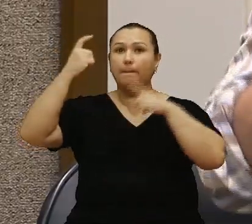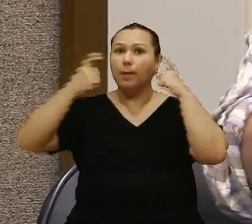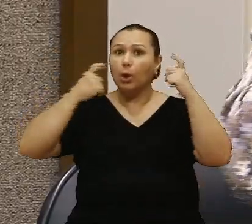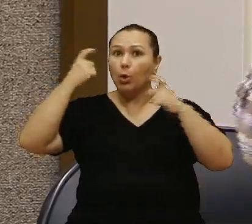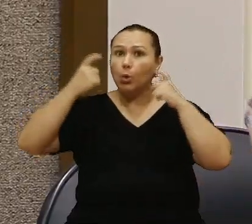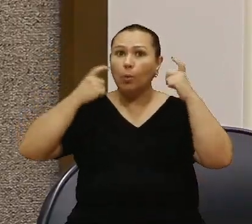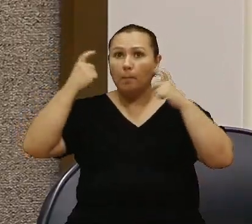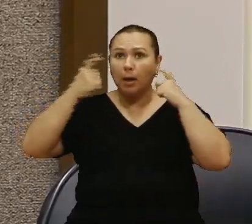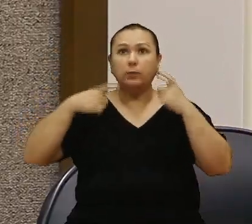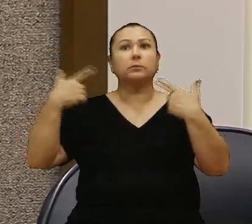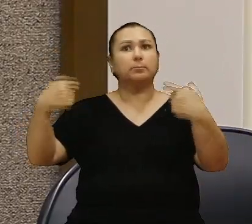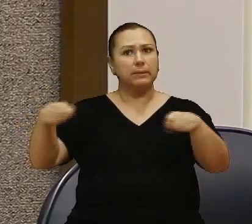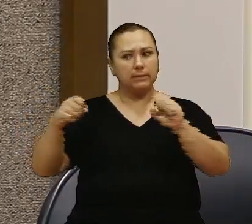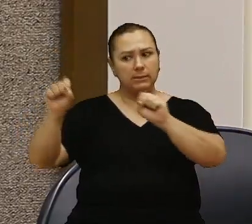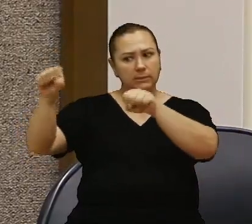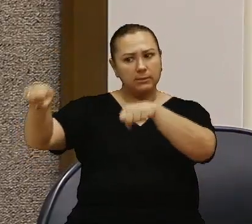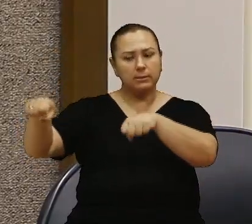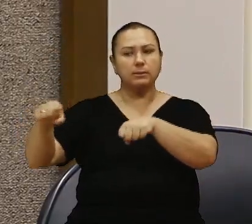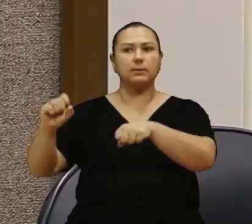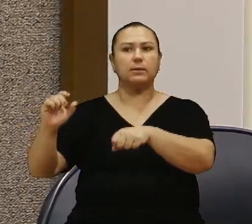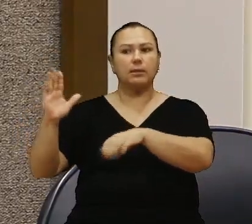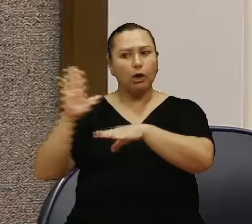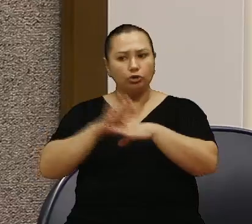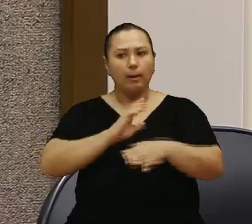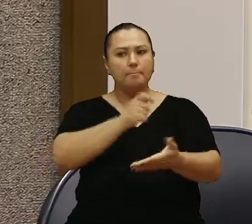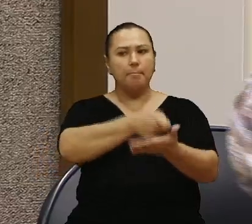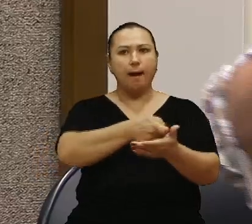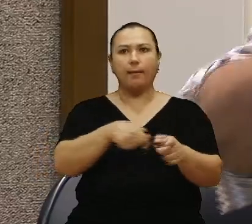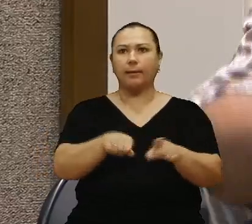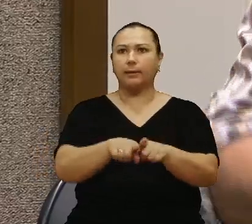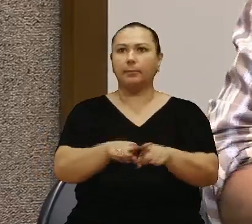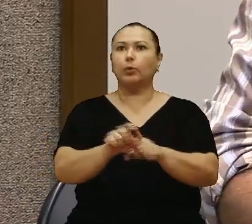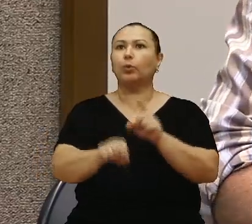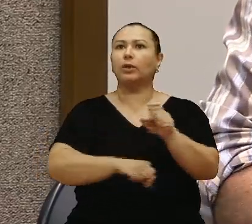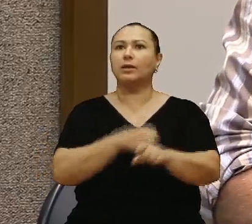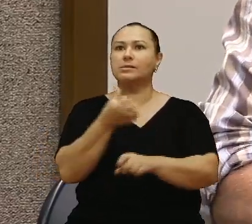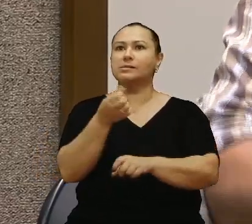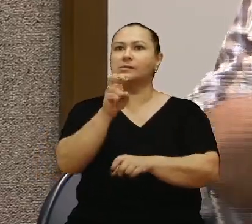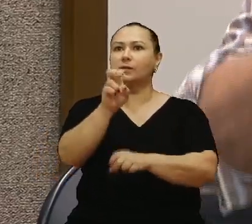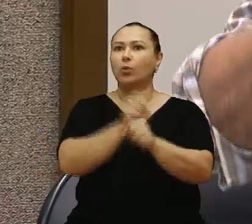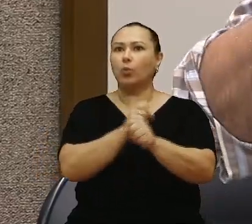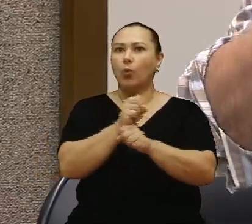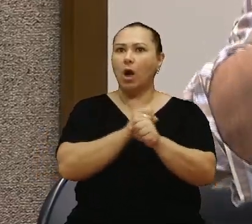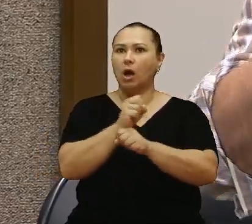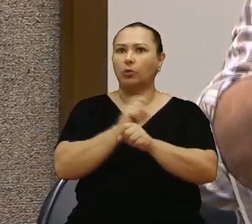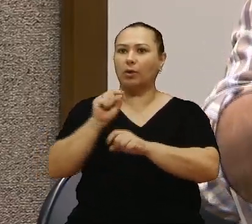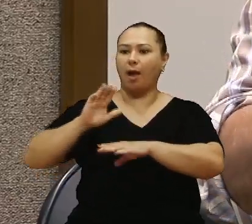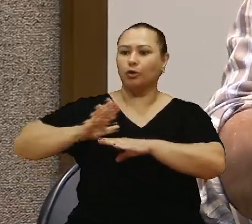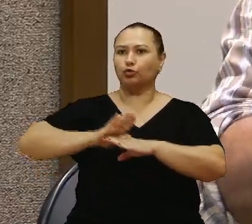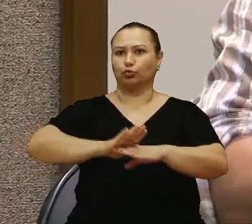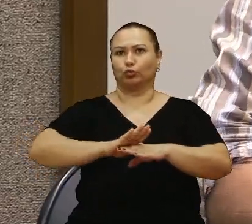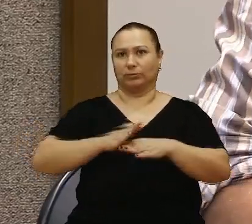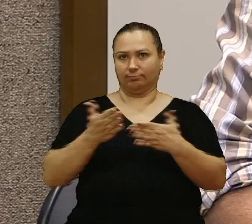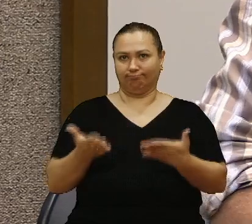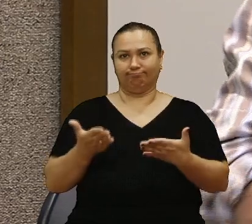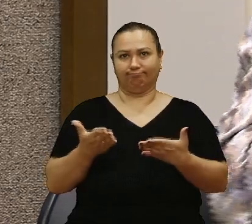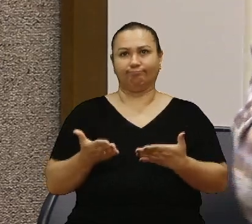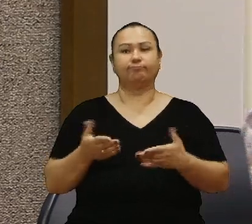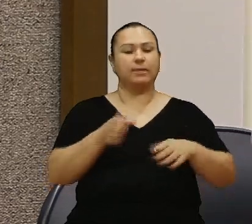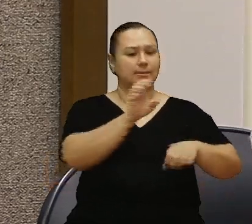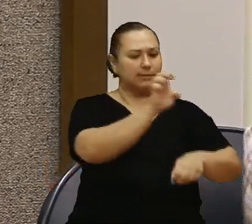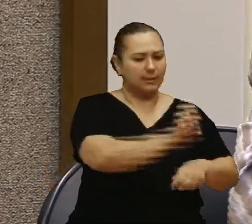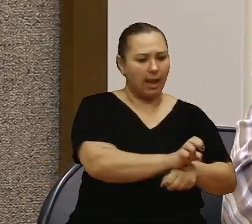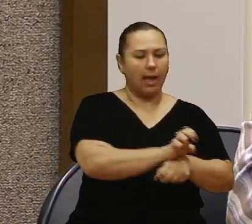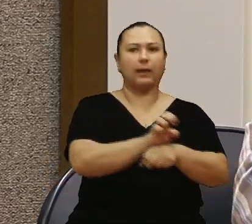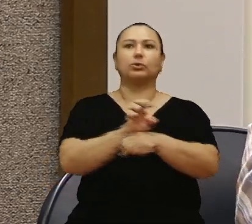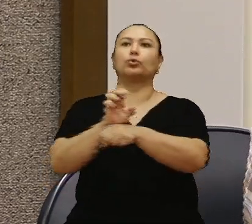e tem que dividir essa conta dos 65 anos, esse subsídio. Essa conta com o Estado, com a